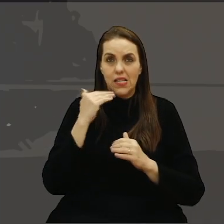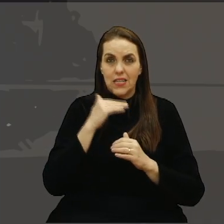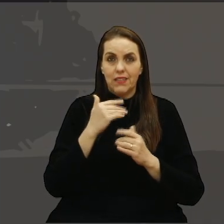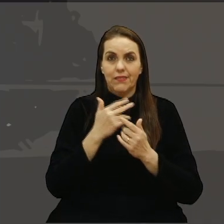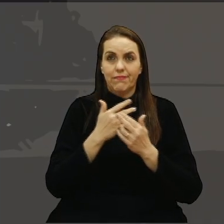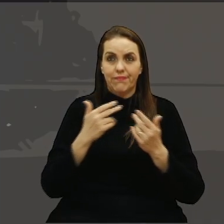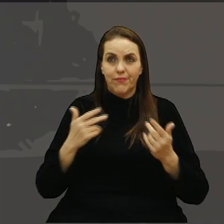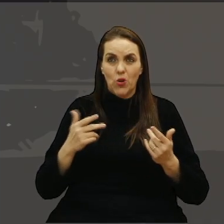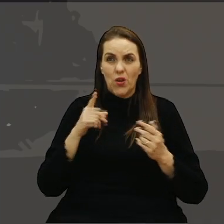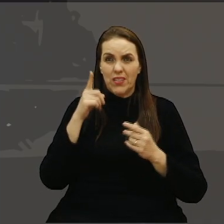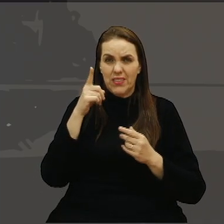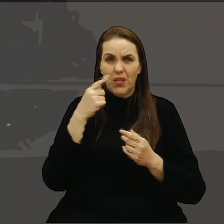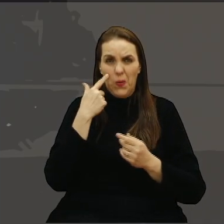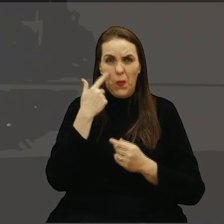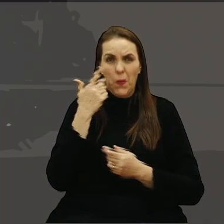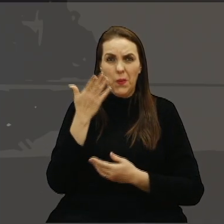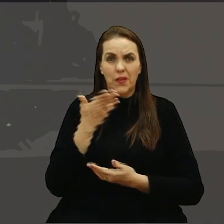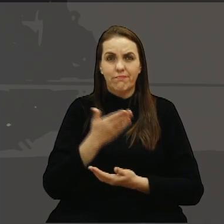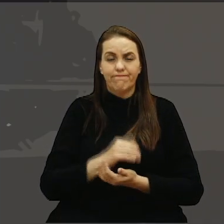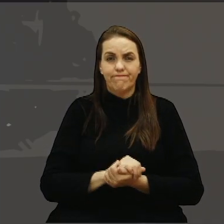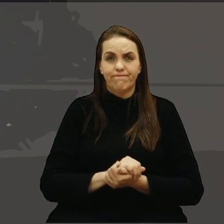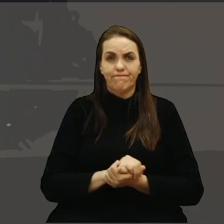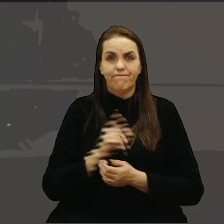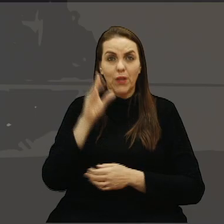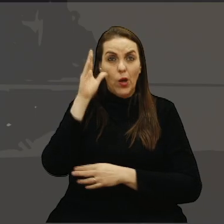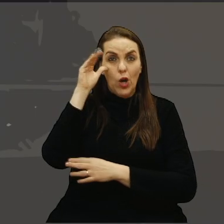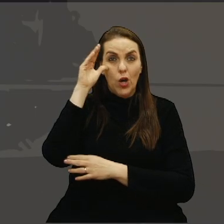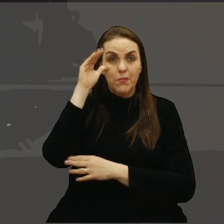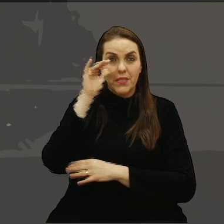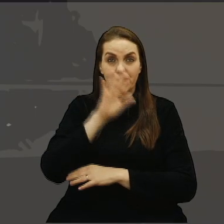Deixo aqui uma pequena observação.